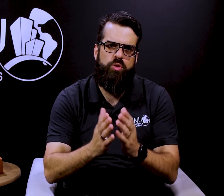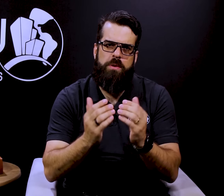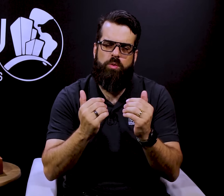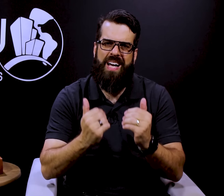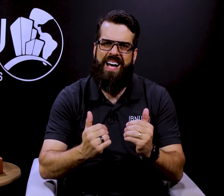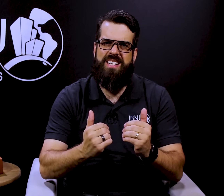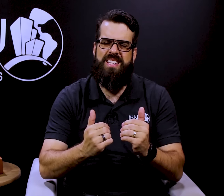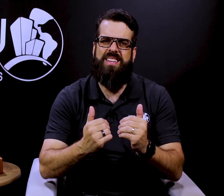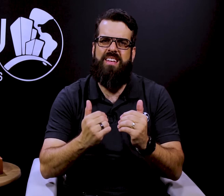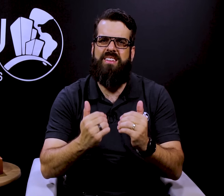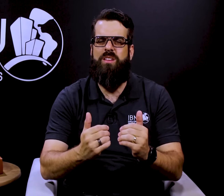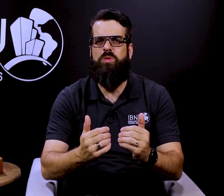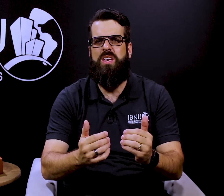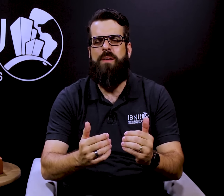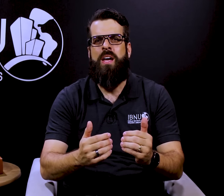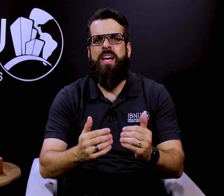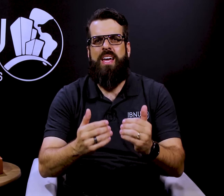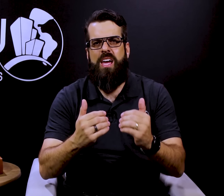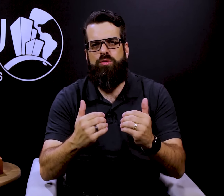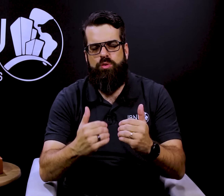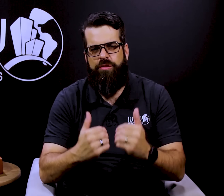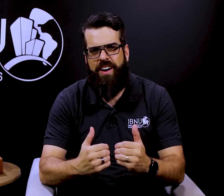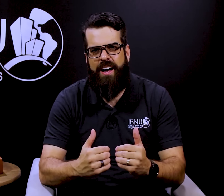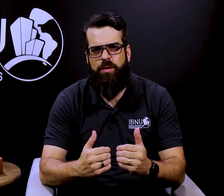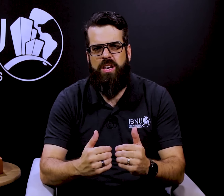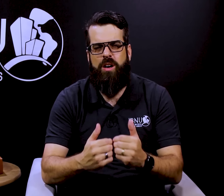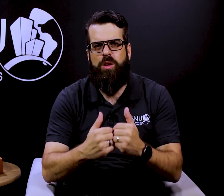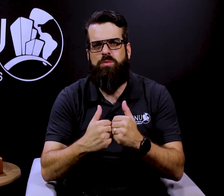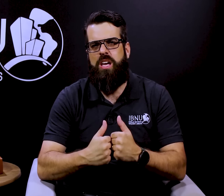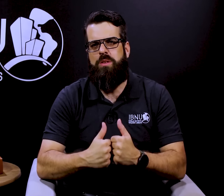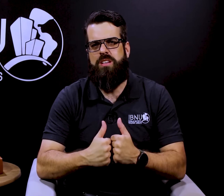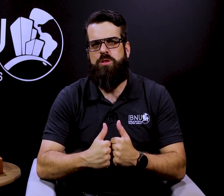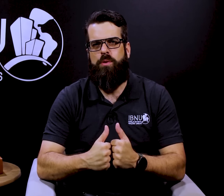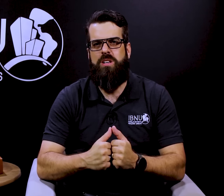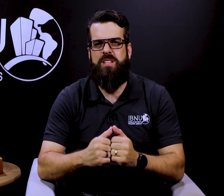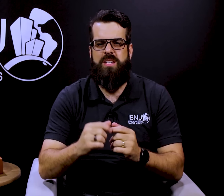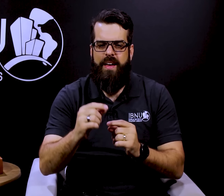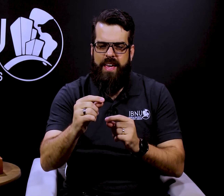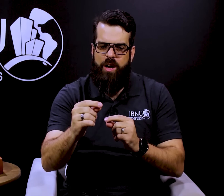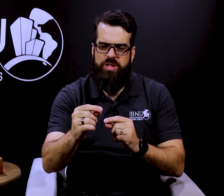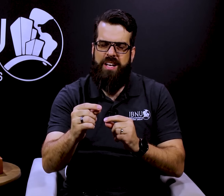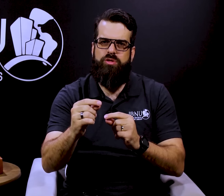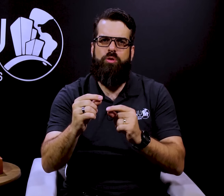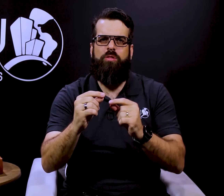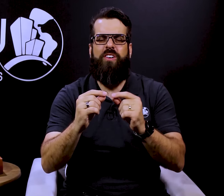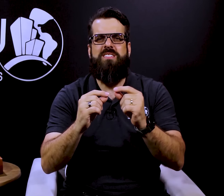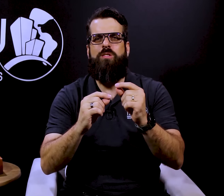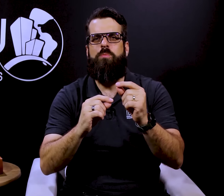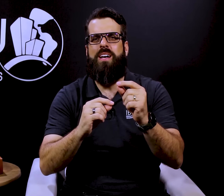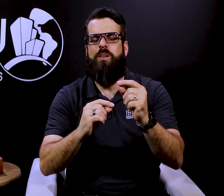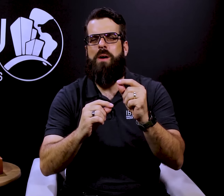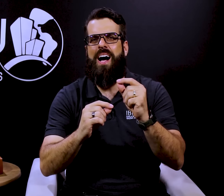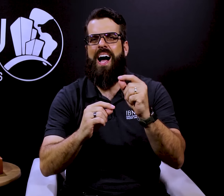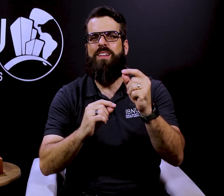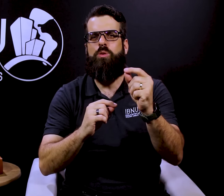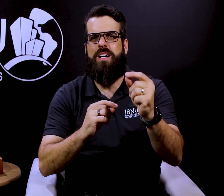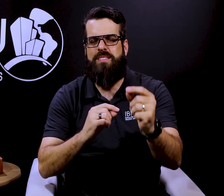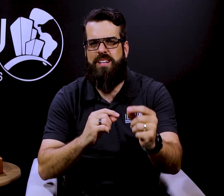posição de humildade, entendendo que eu sou falho, que eu não tenho as respostas, eu já estou fazendo